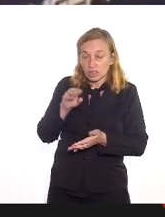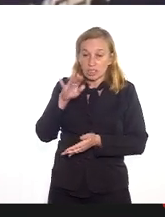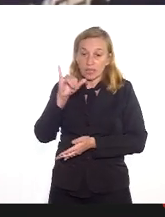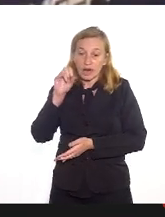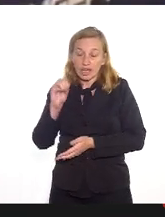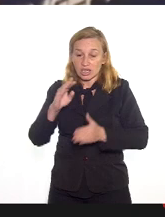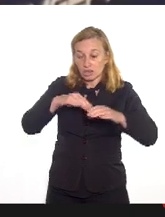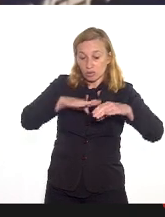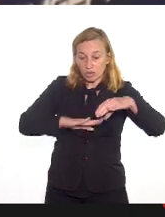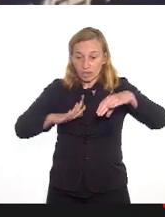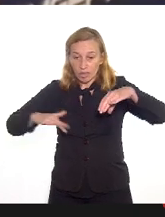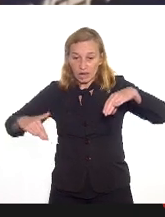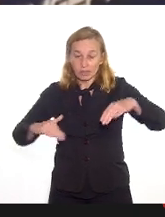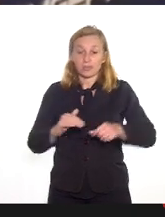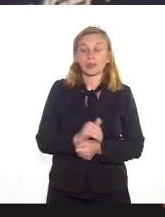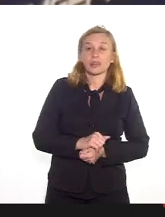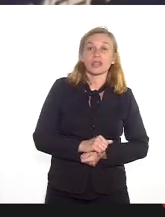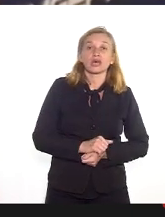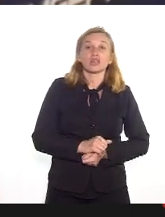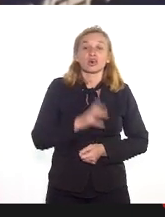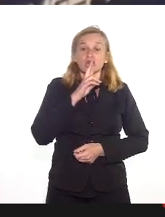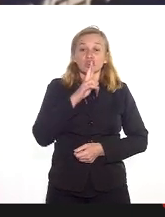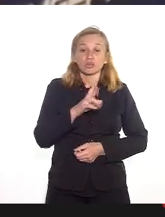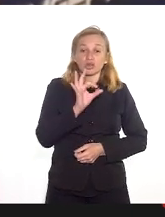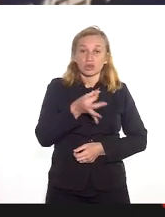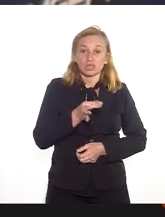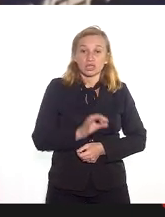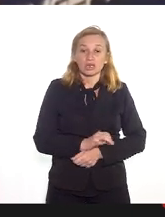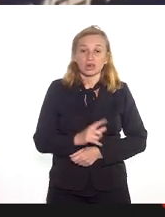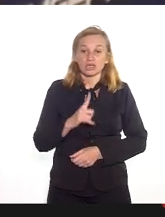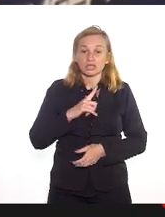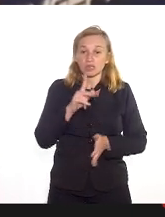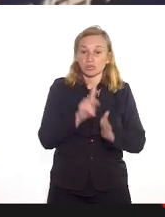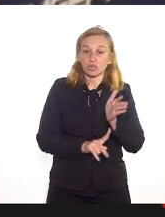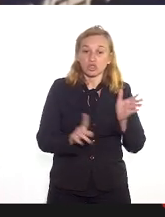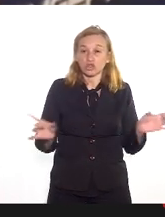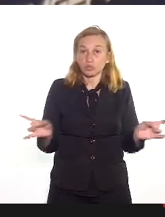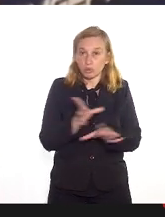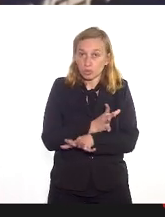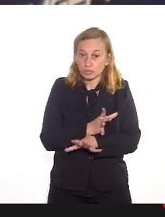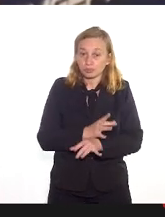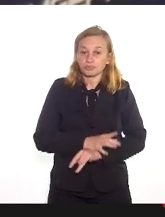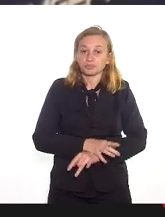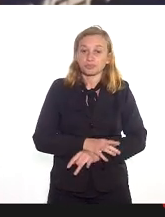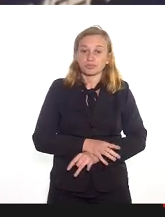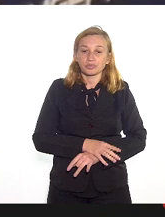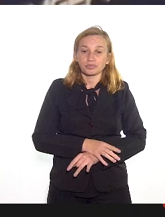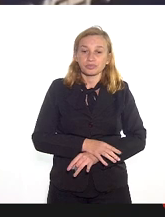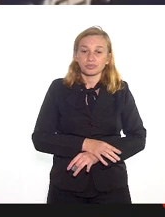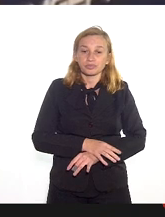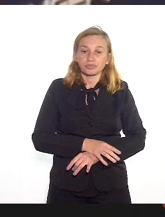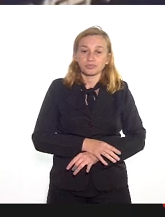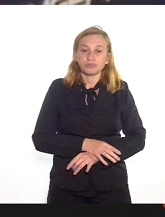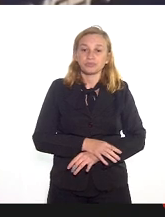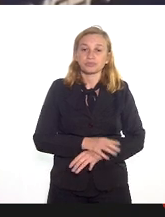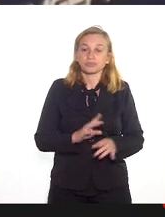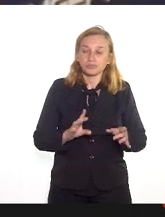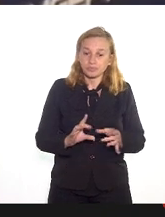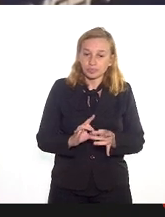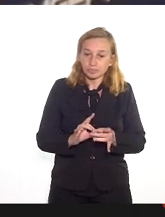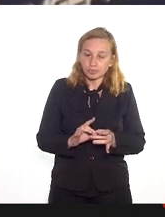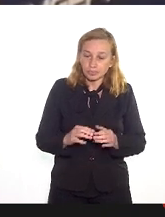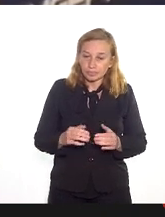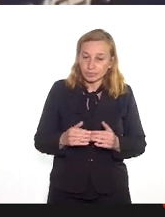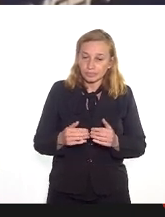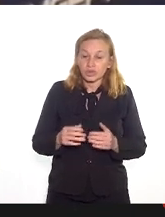grande problema. Então, respondendo objetivamente, nós temos o projeto pronto, o licenciamento,